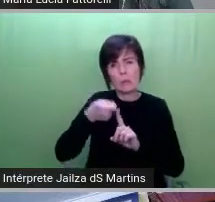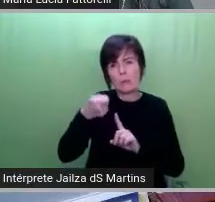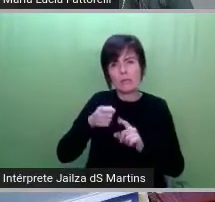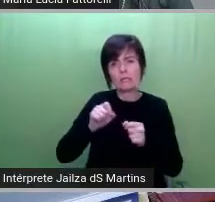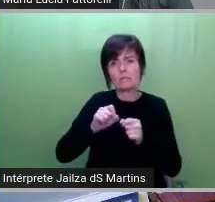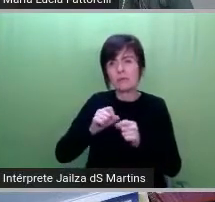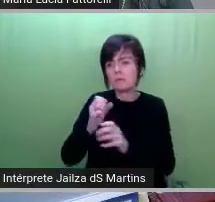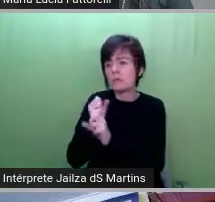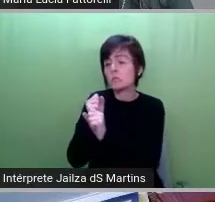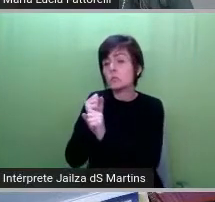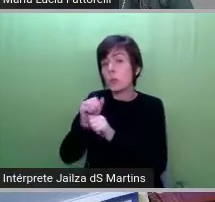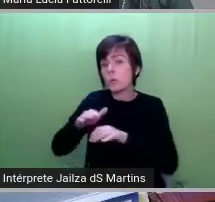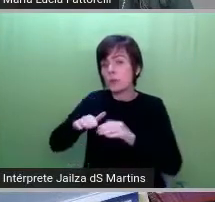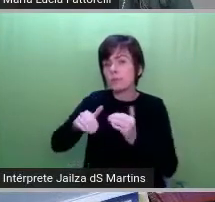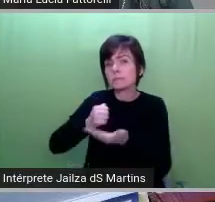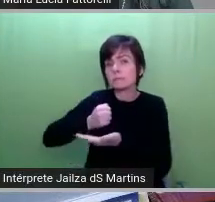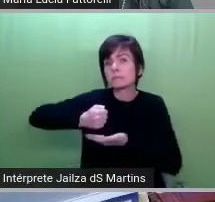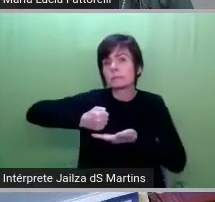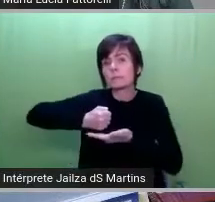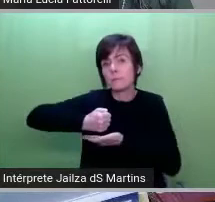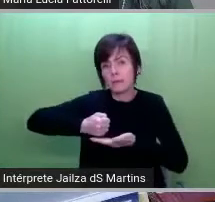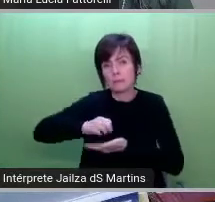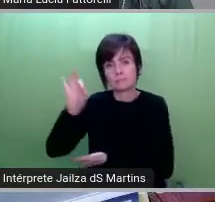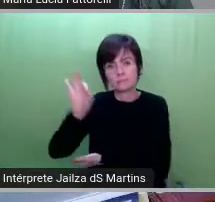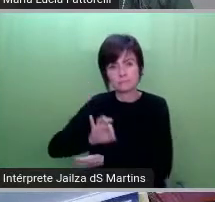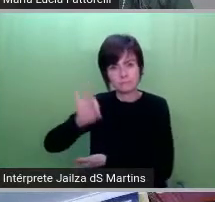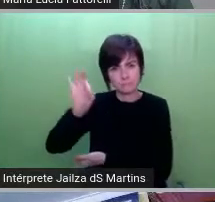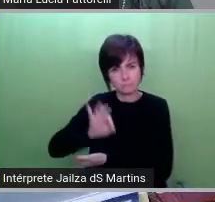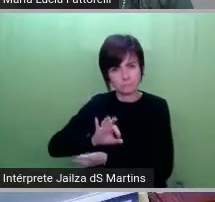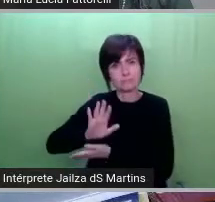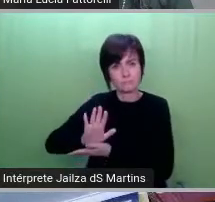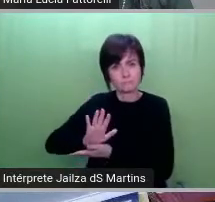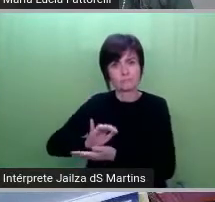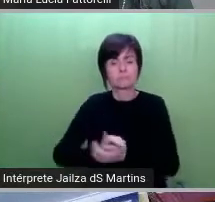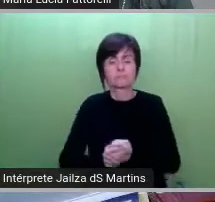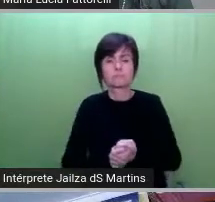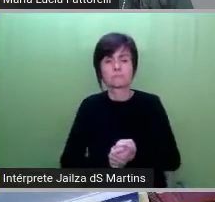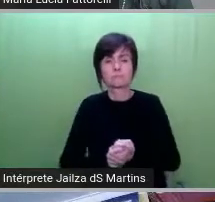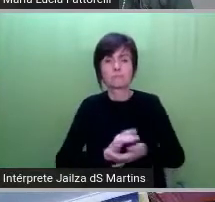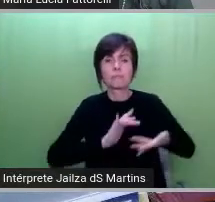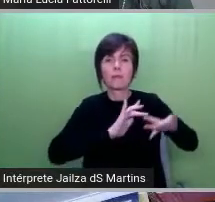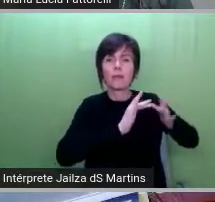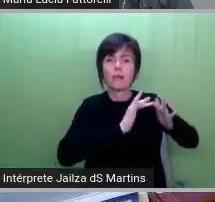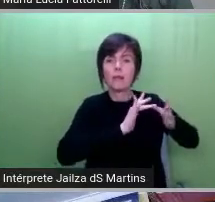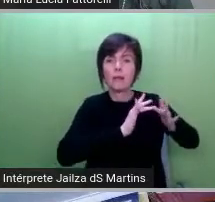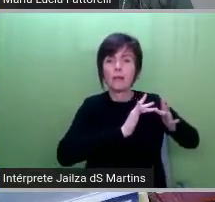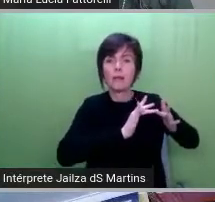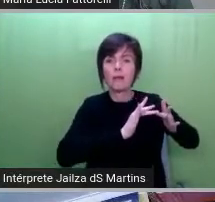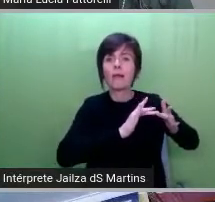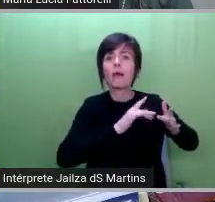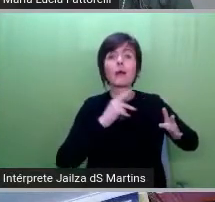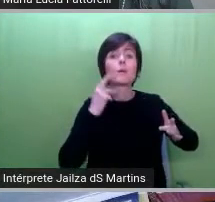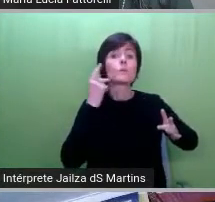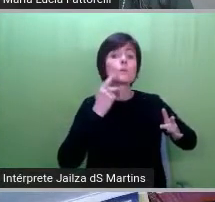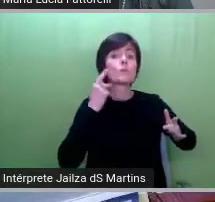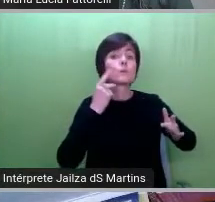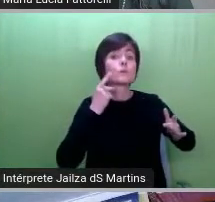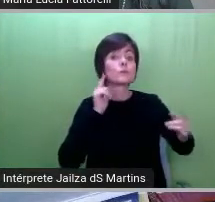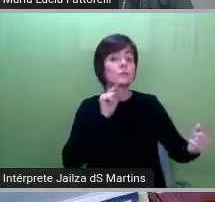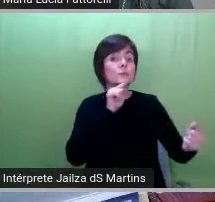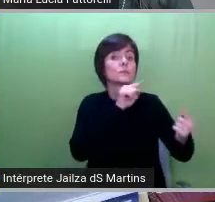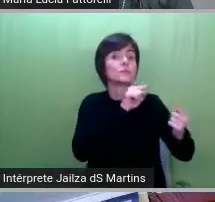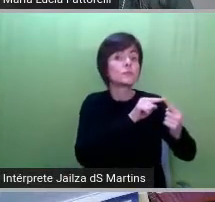Bom, e essa taxa básica está articulada à política de metas de